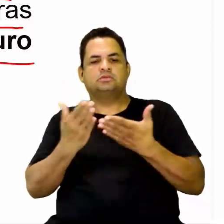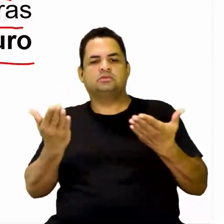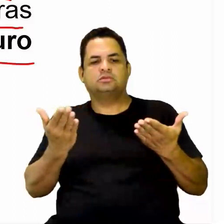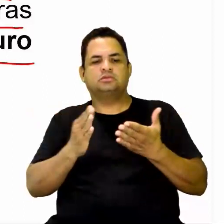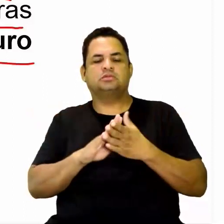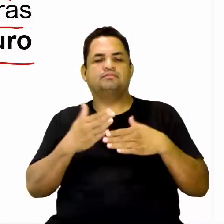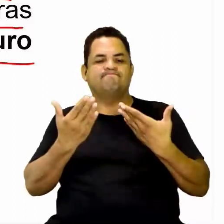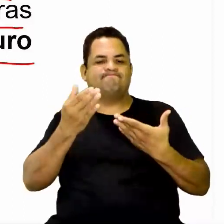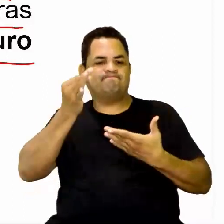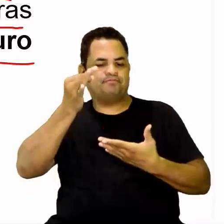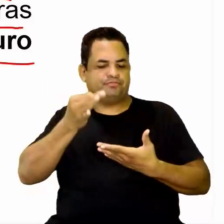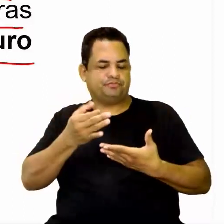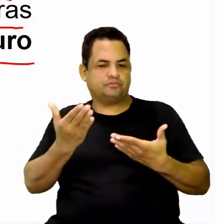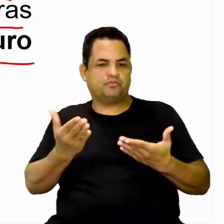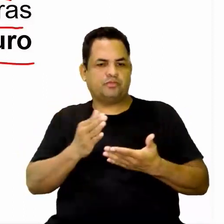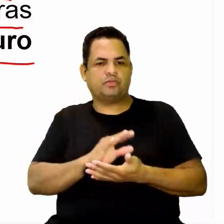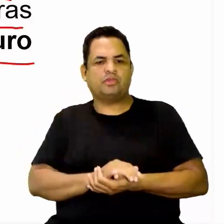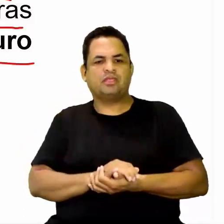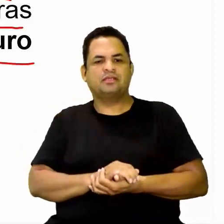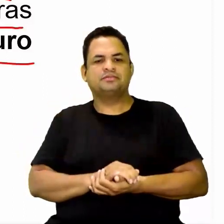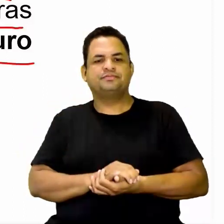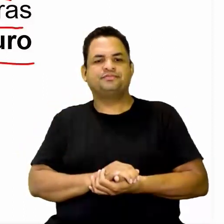é exatamente um